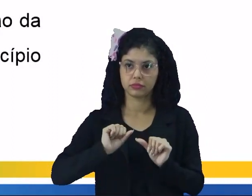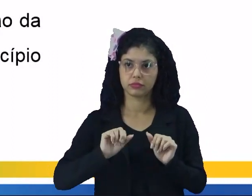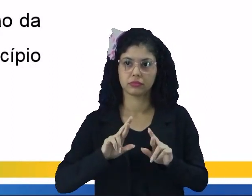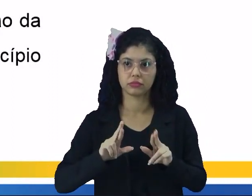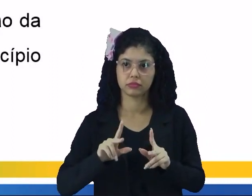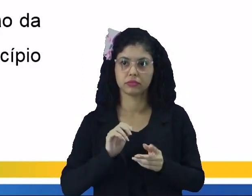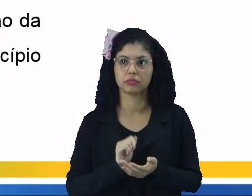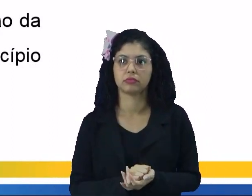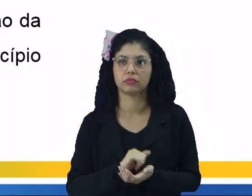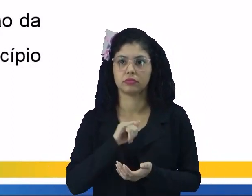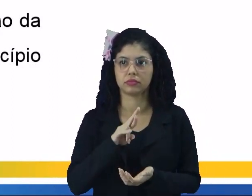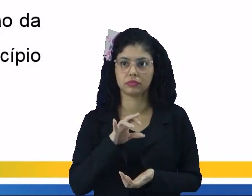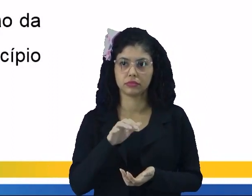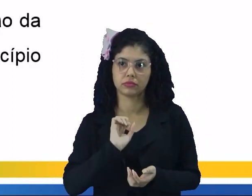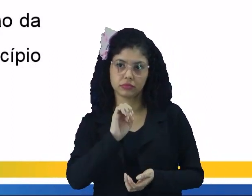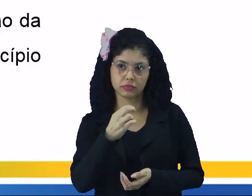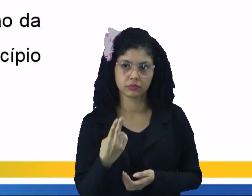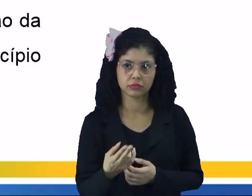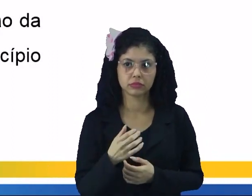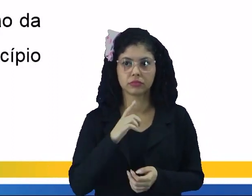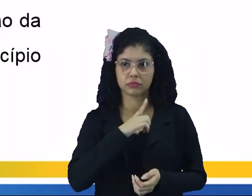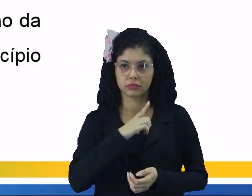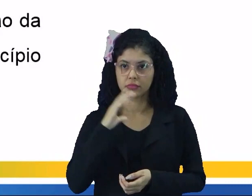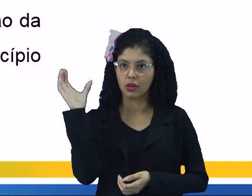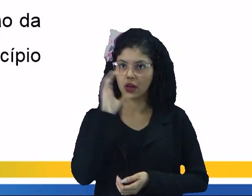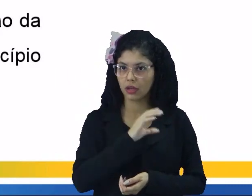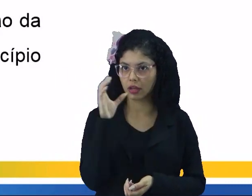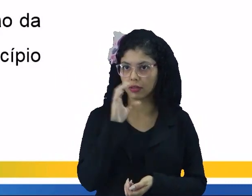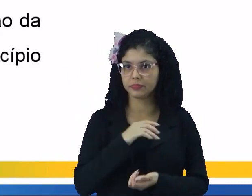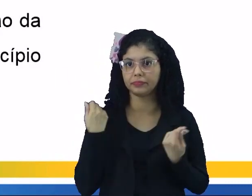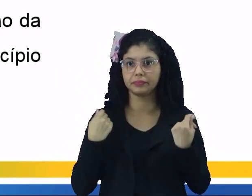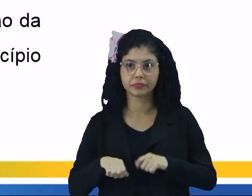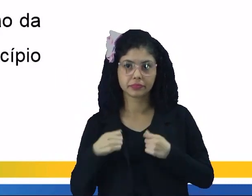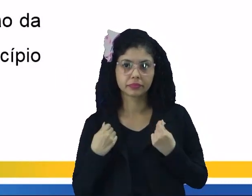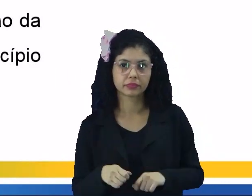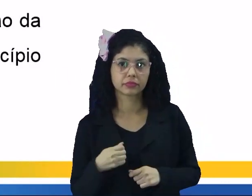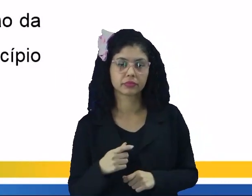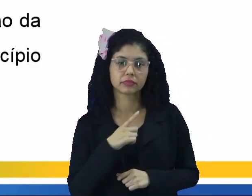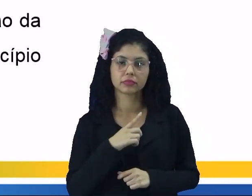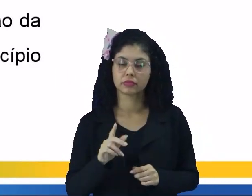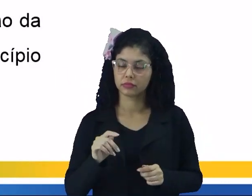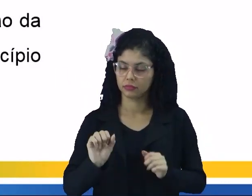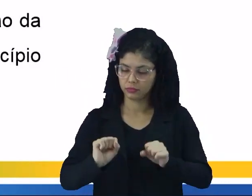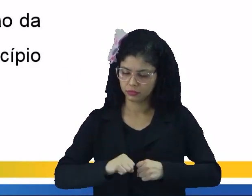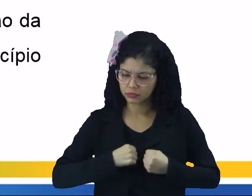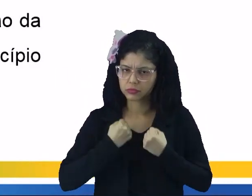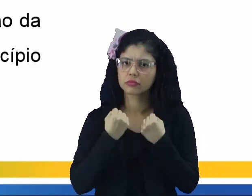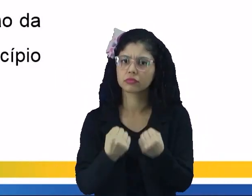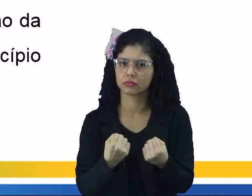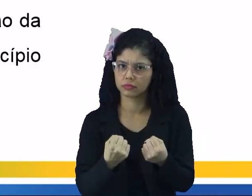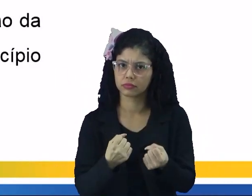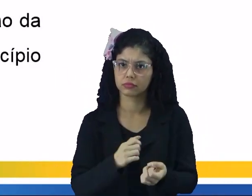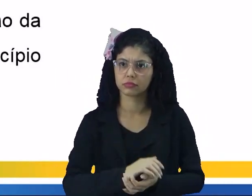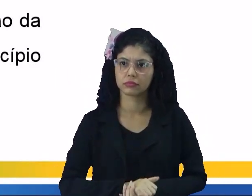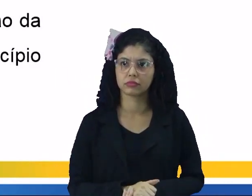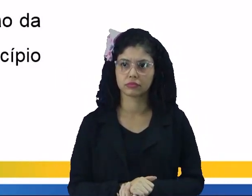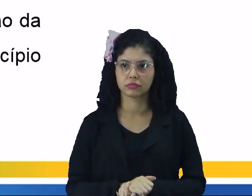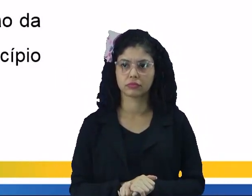referencial inercial, ou seja, sofrer aceleração, é necessário a aplicação de